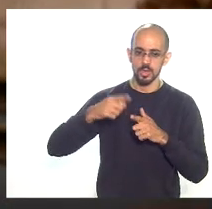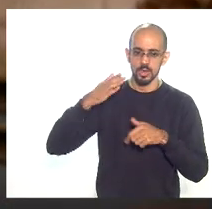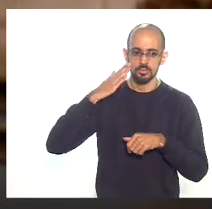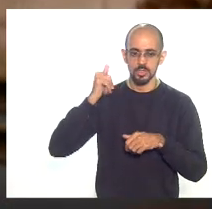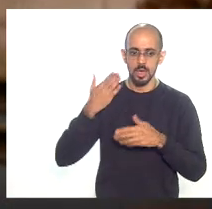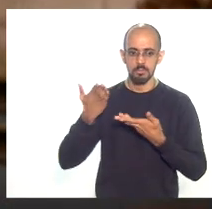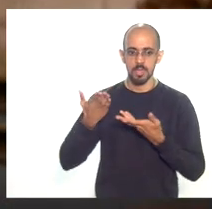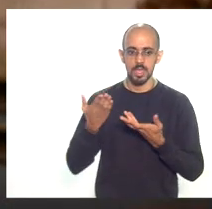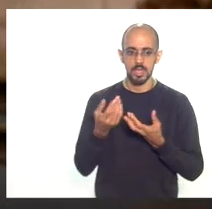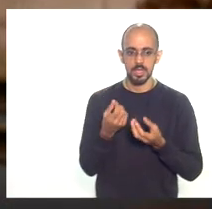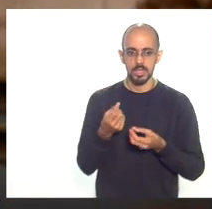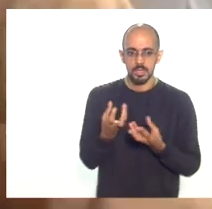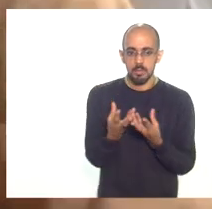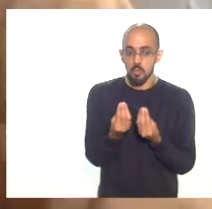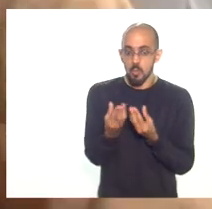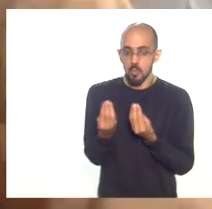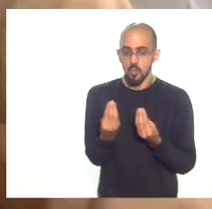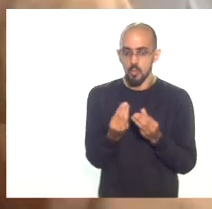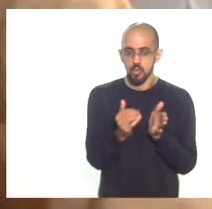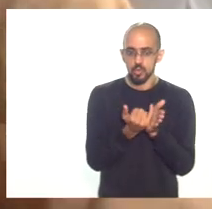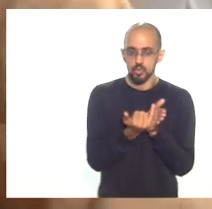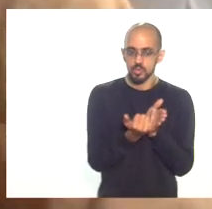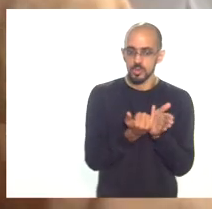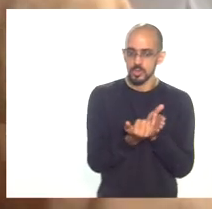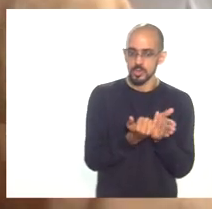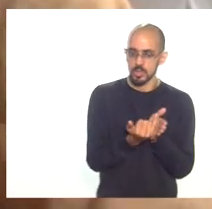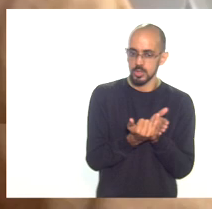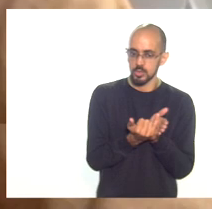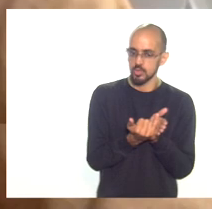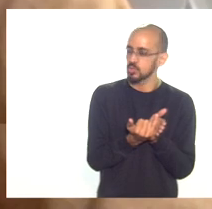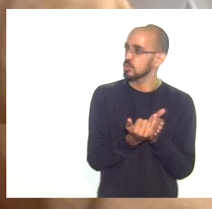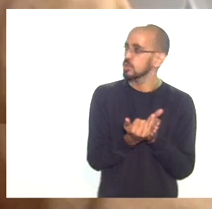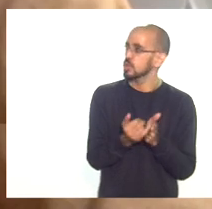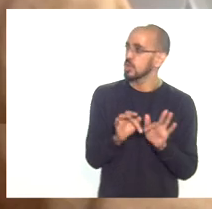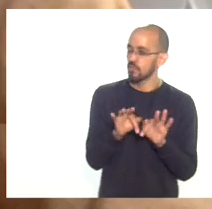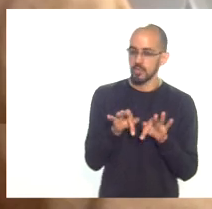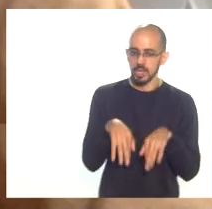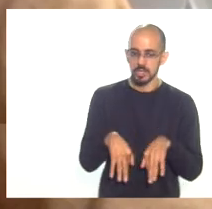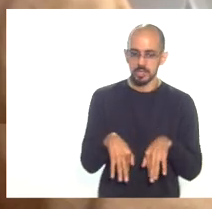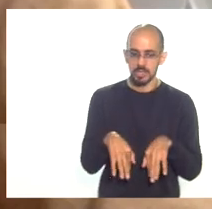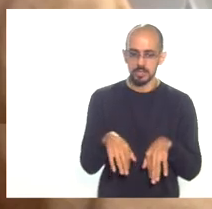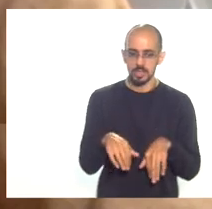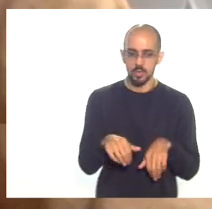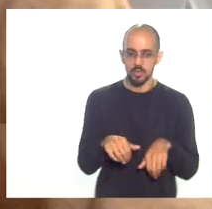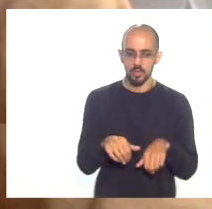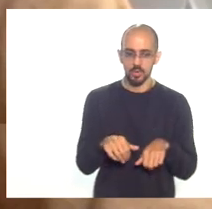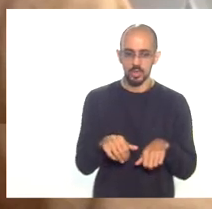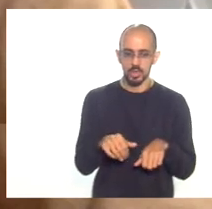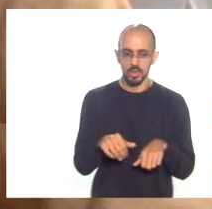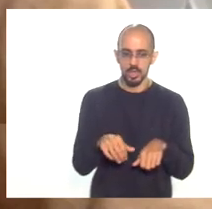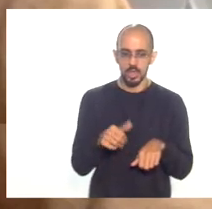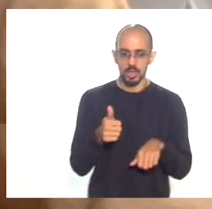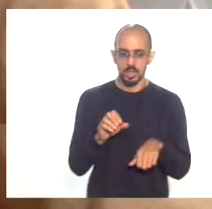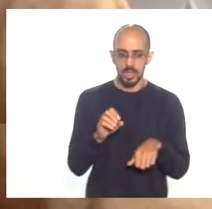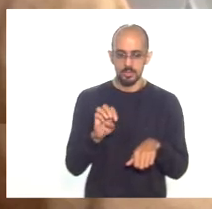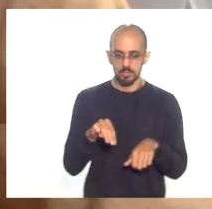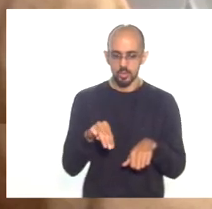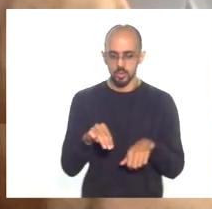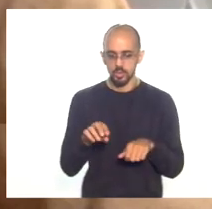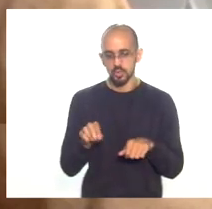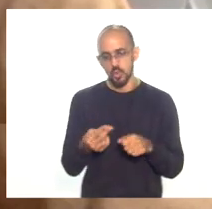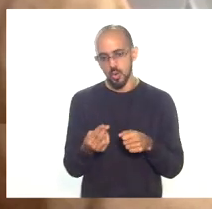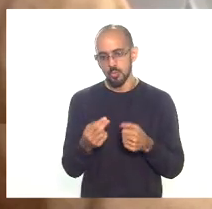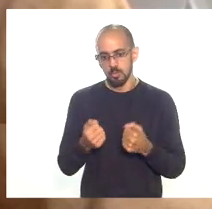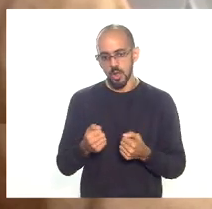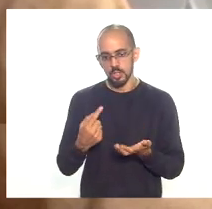a gente como são muitos inscritos e como o expediente final é de dez minutos se mantém os dez minutos só um